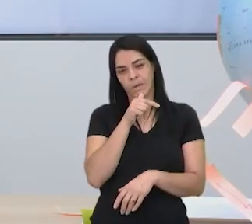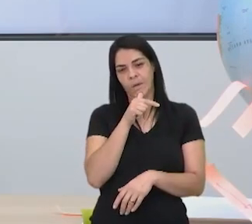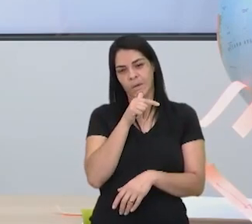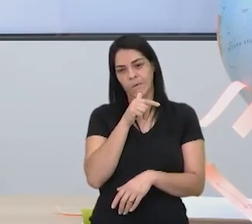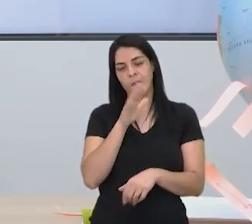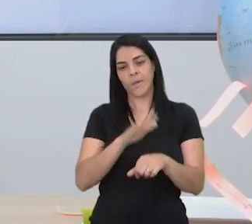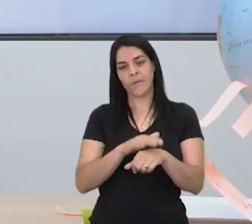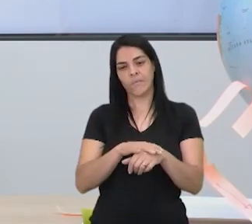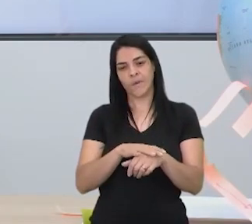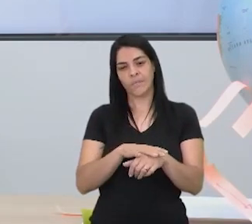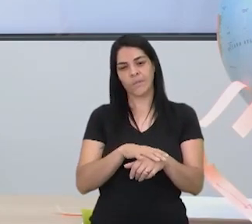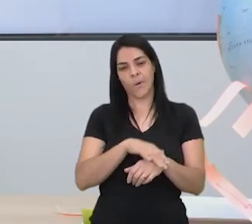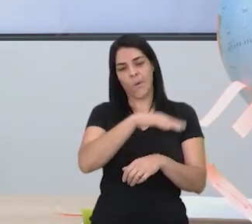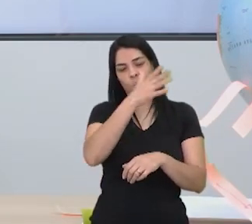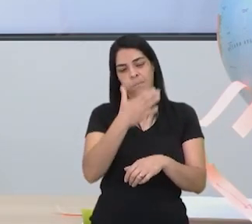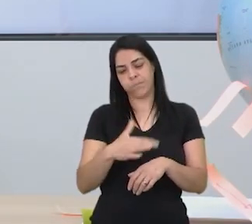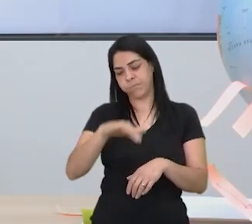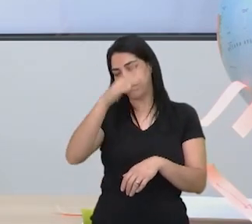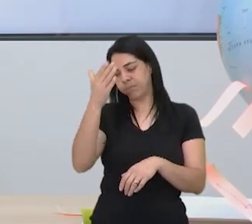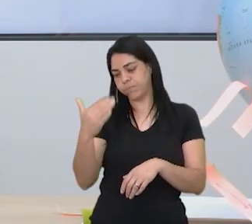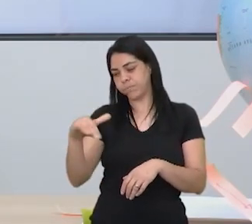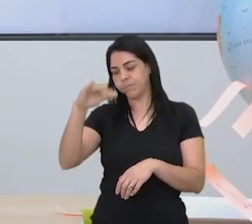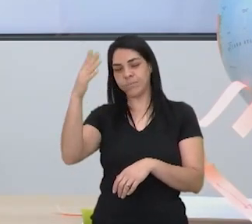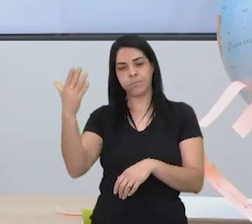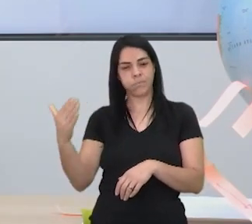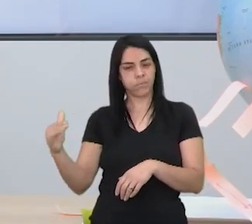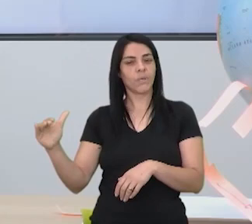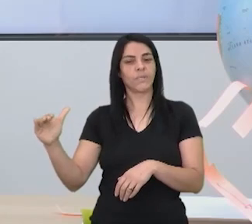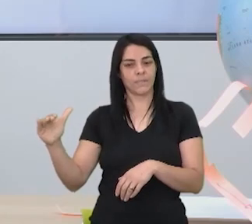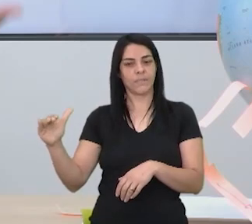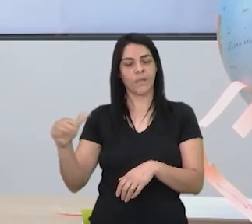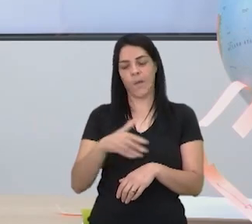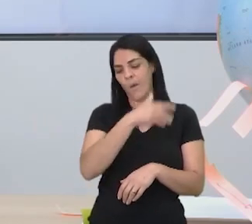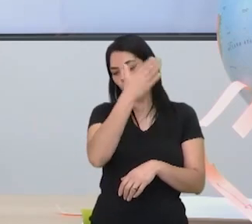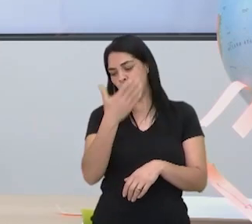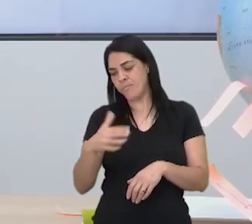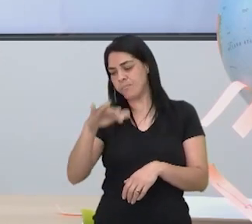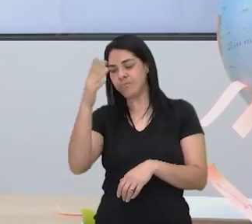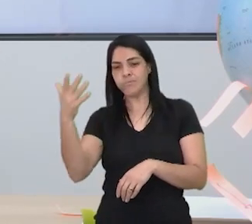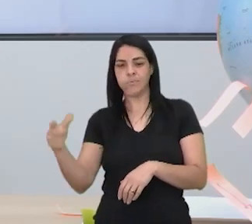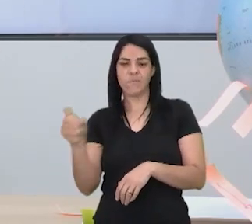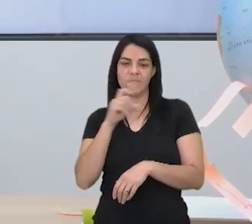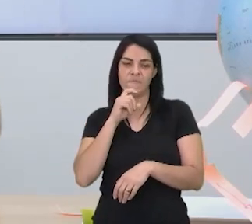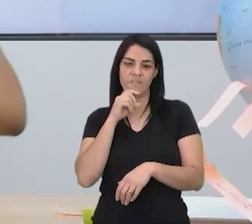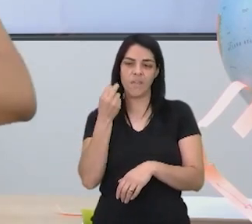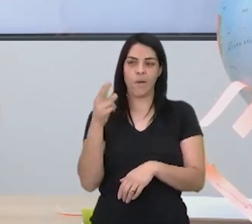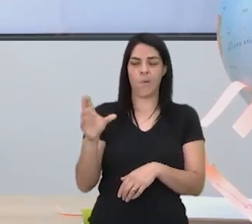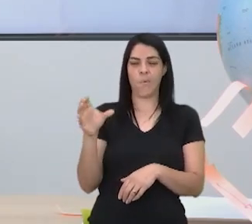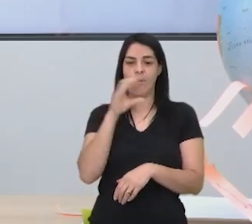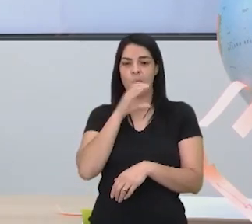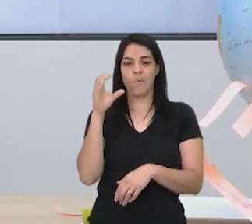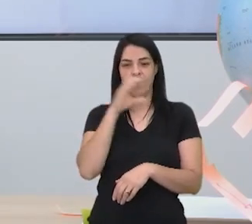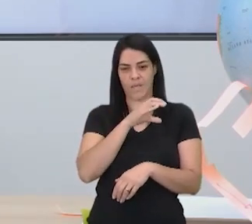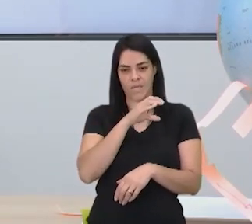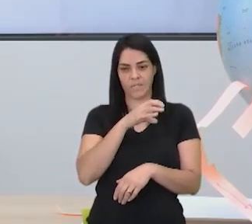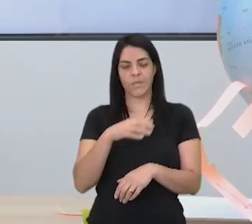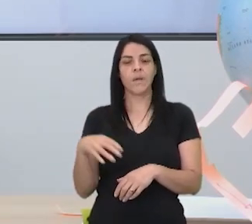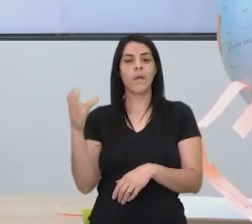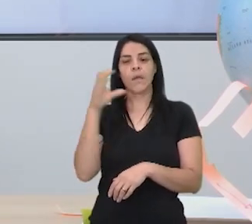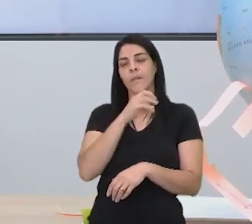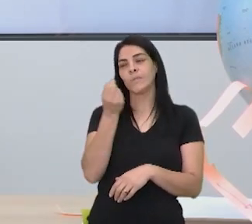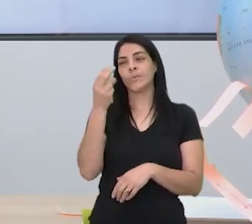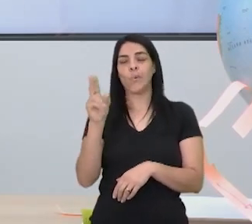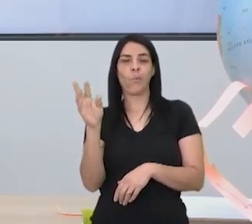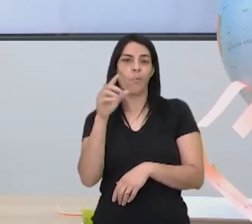faz um fluxo, tá certo? Num sentido, essas correntes elas podem ser fria ou quente, e esse quente ou frio deriva